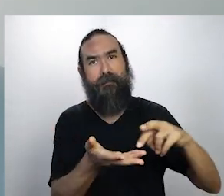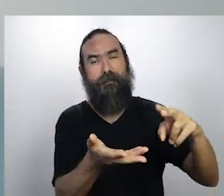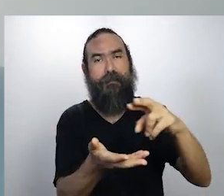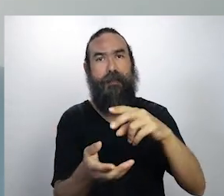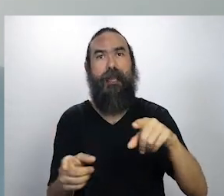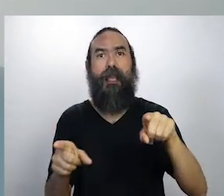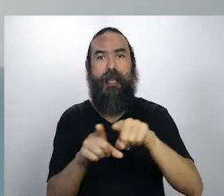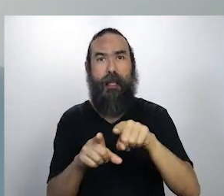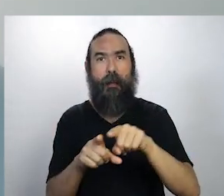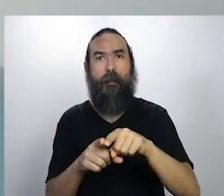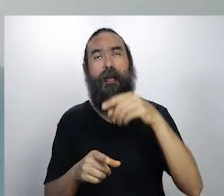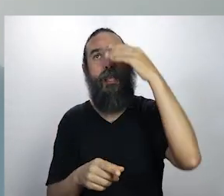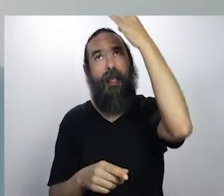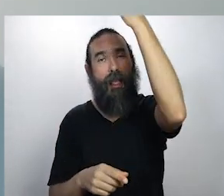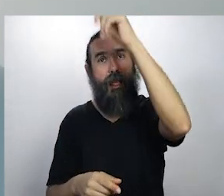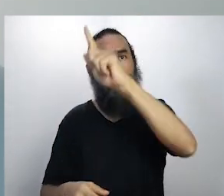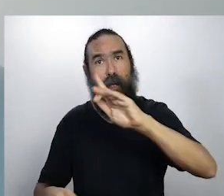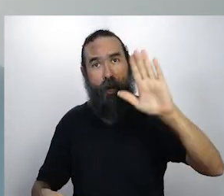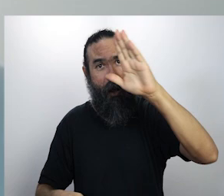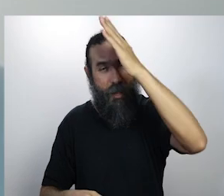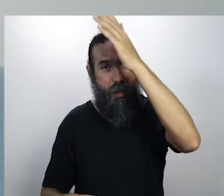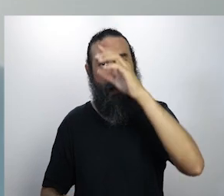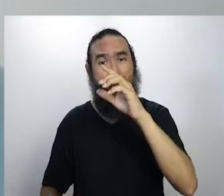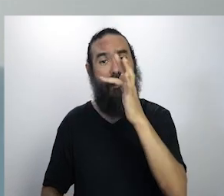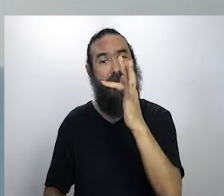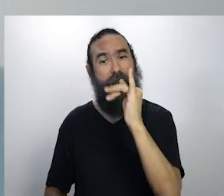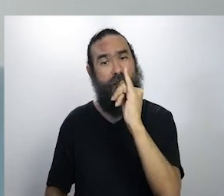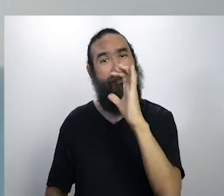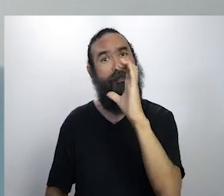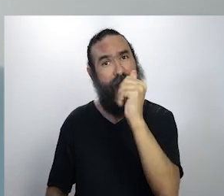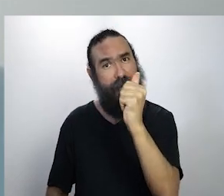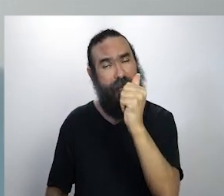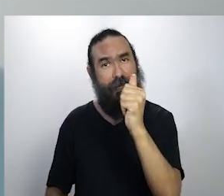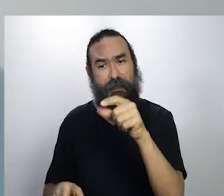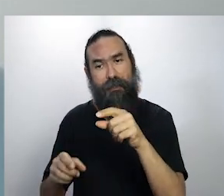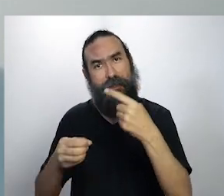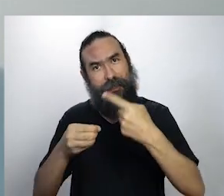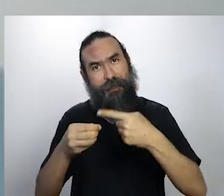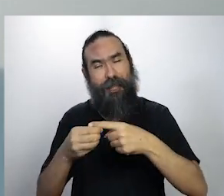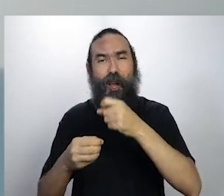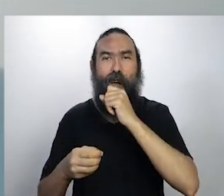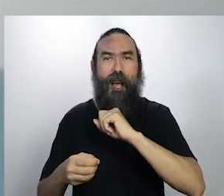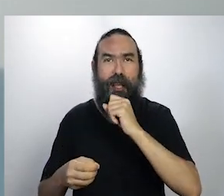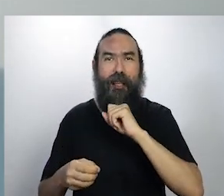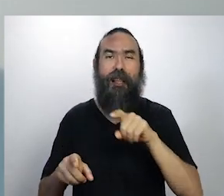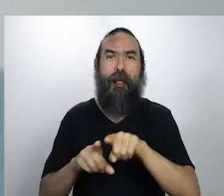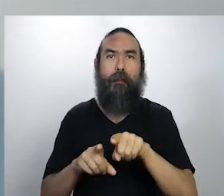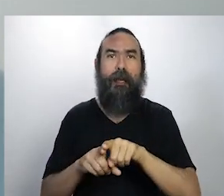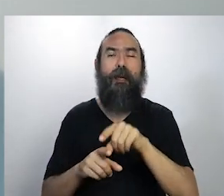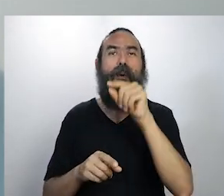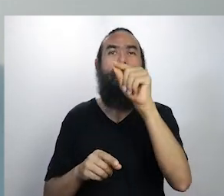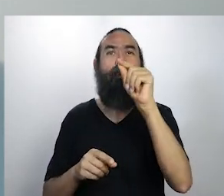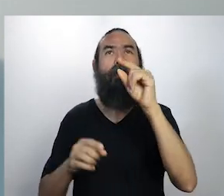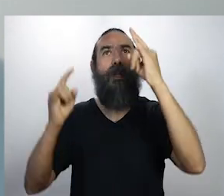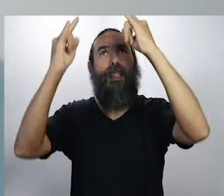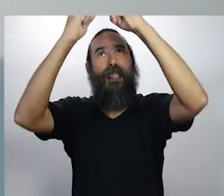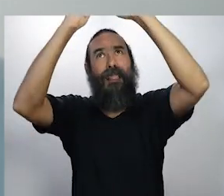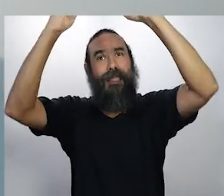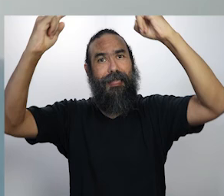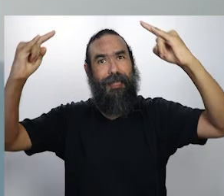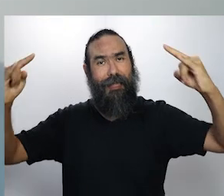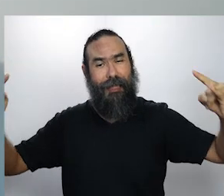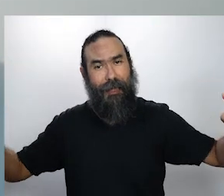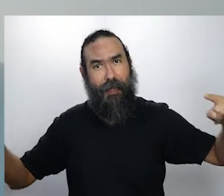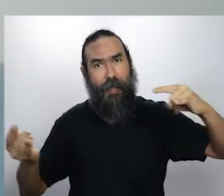de Goiás, no FICA. O projeto da tenda multiétnica foi um projeto que caracterizou